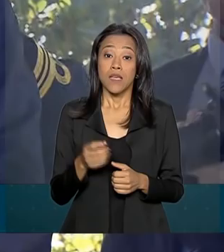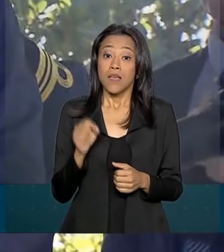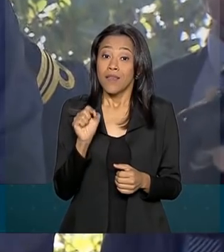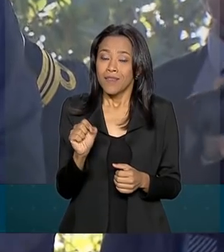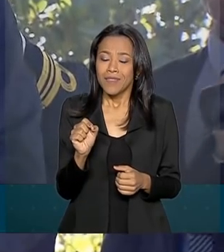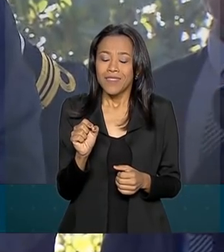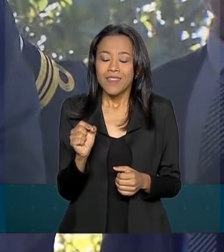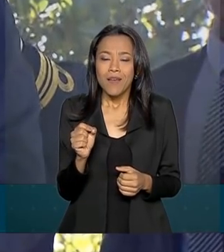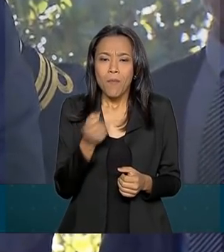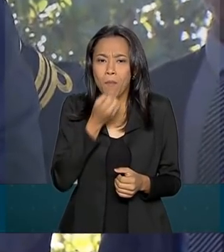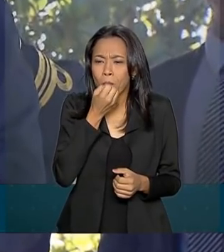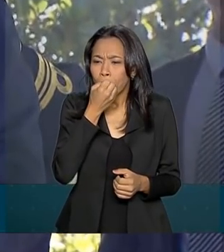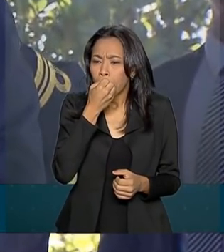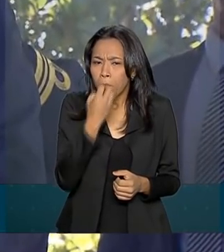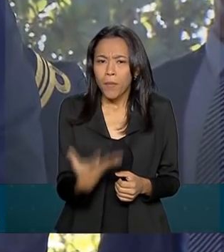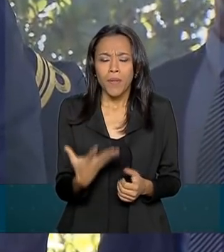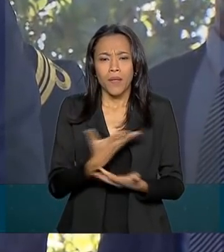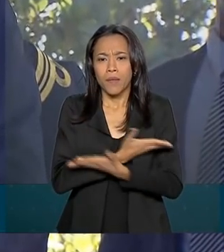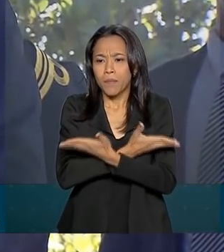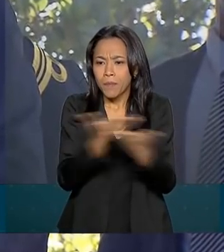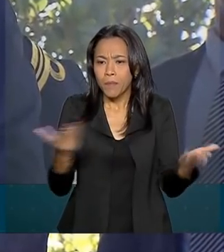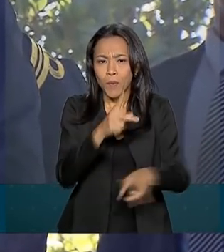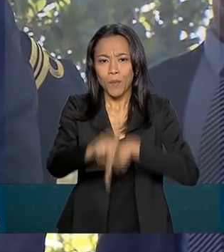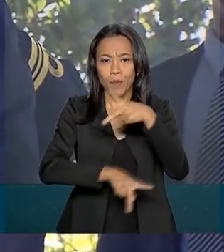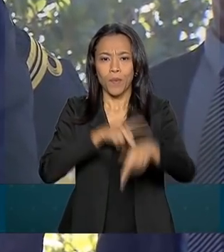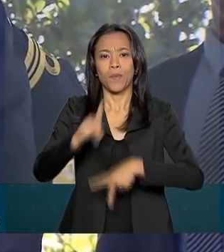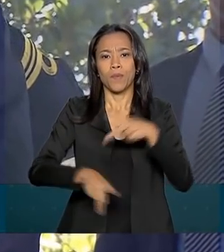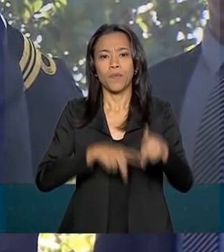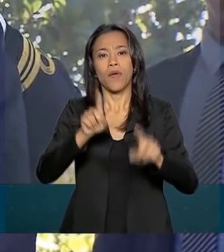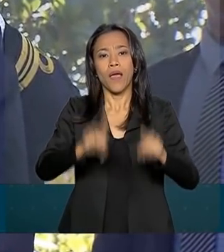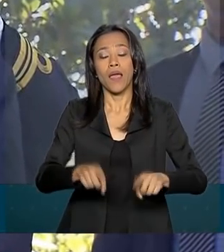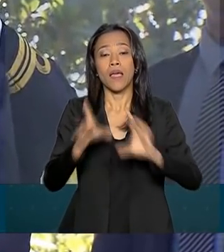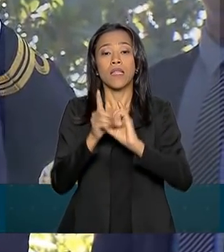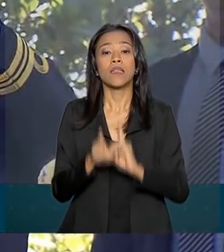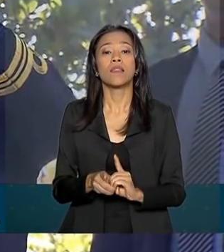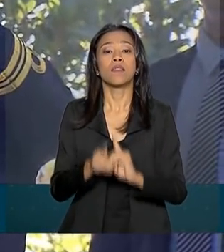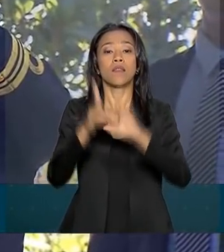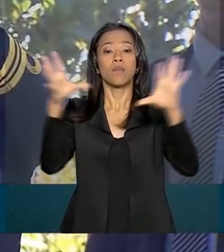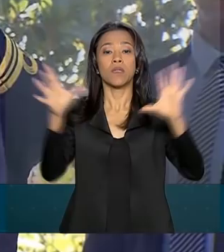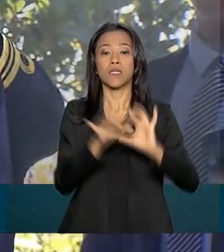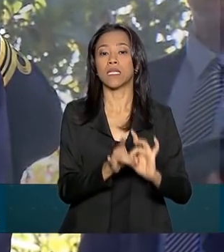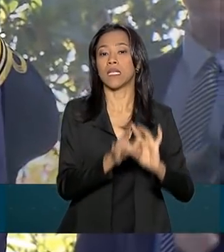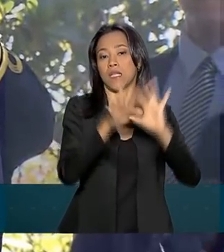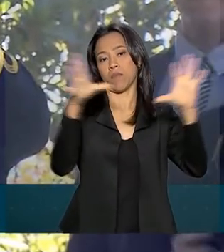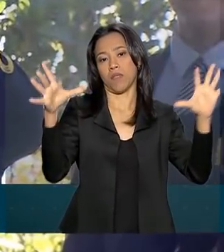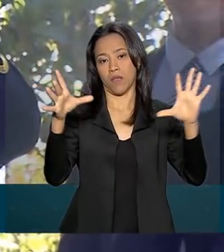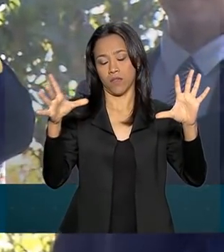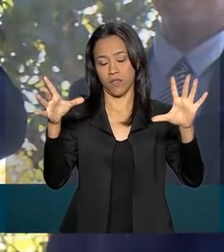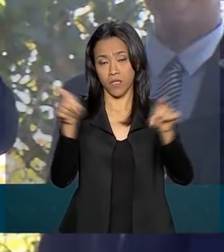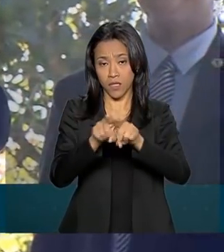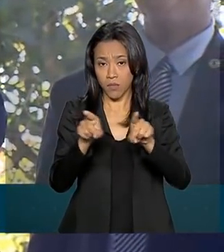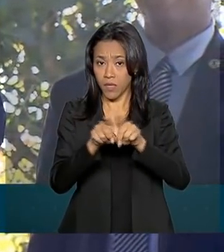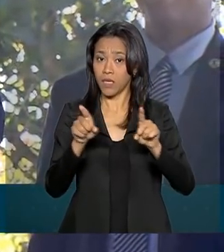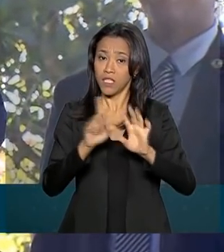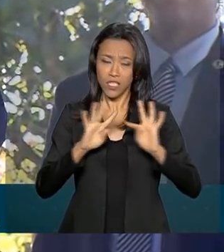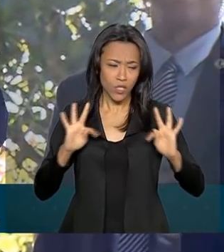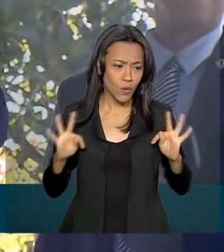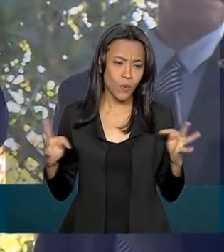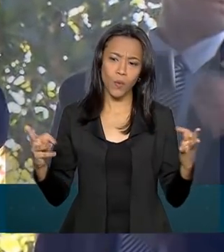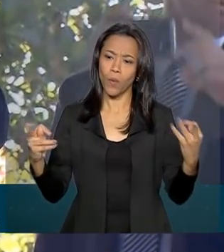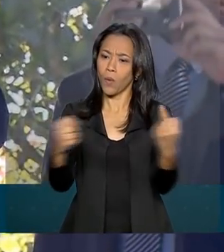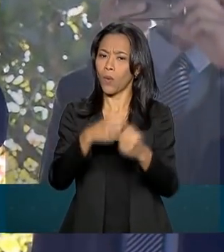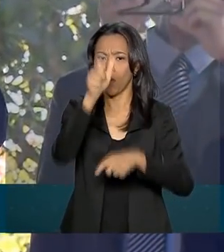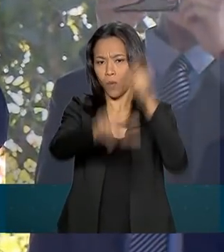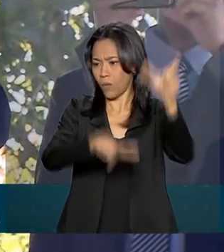sua liberdade e a sua democracia. E a possibilidade de todos, galgarem